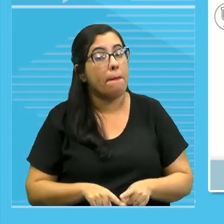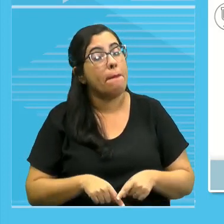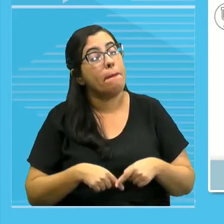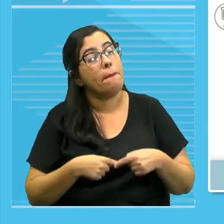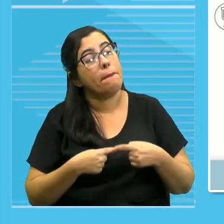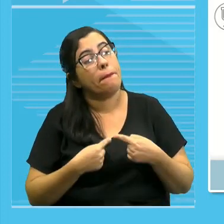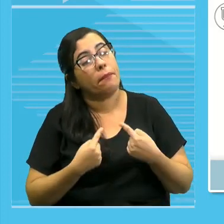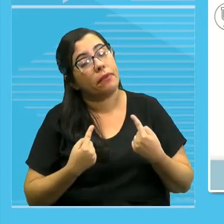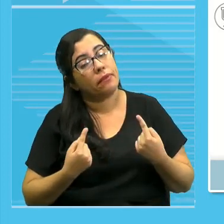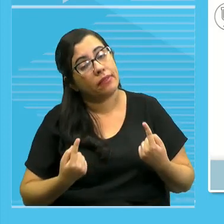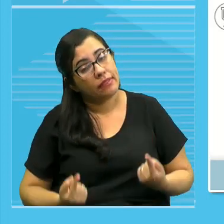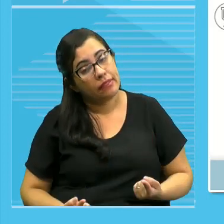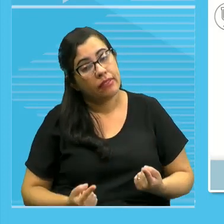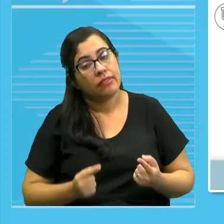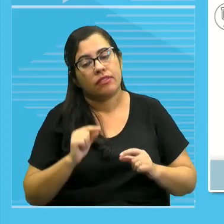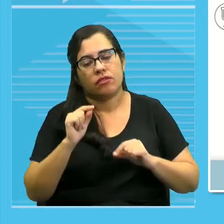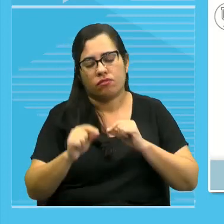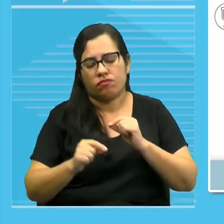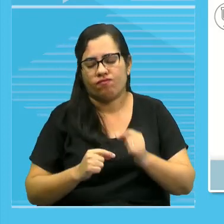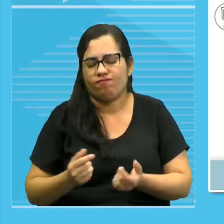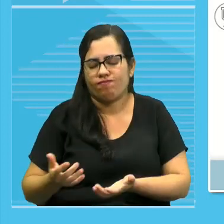a coleta